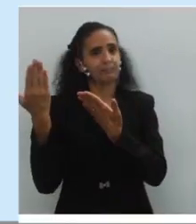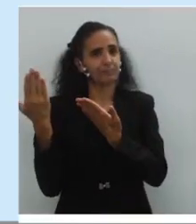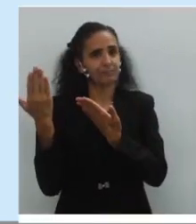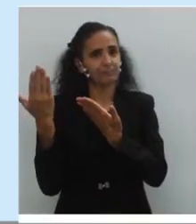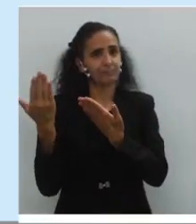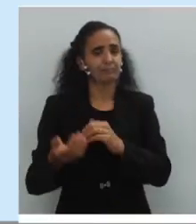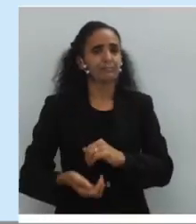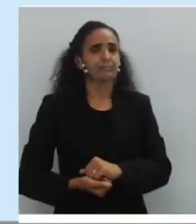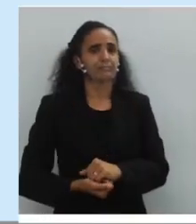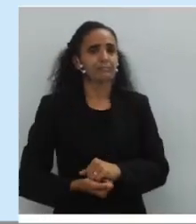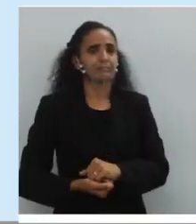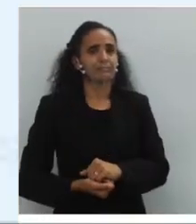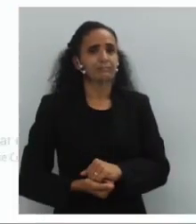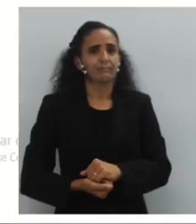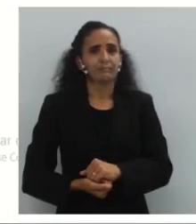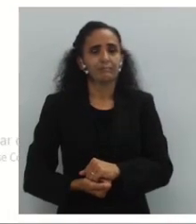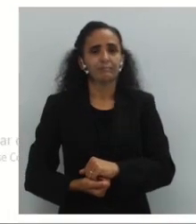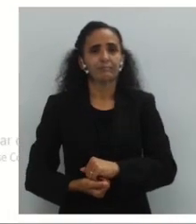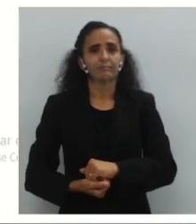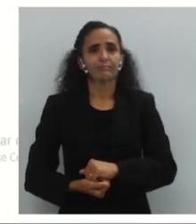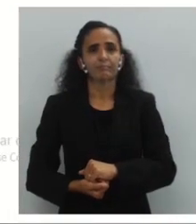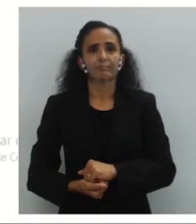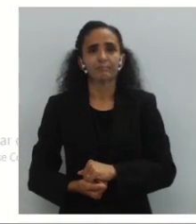principais ISTs aí na telinha?